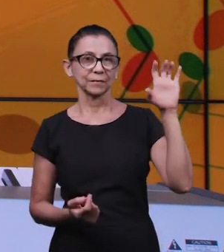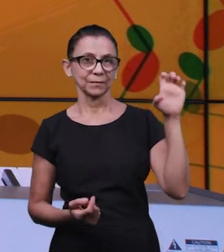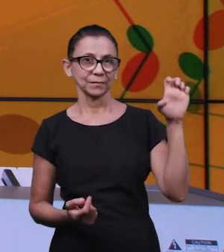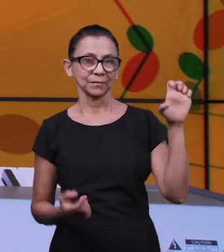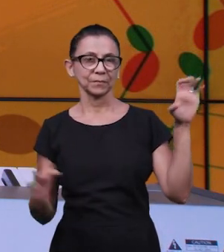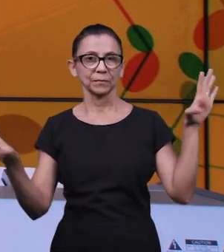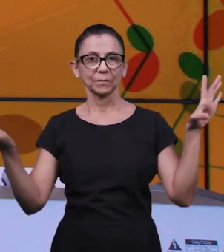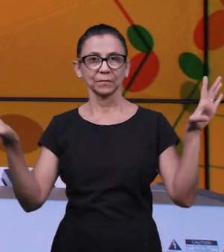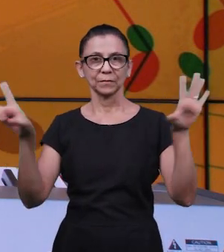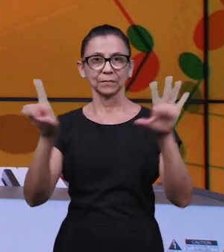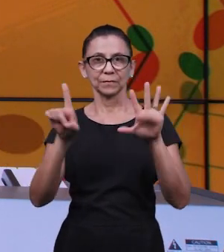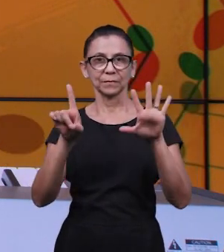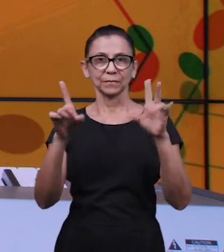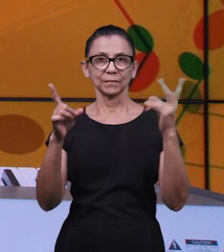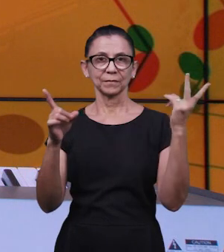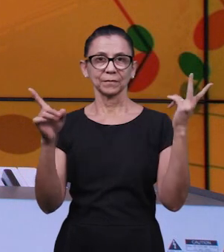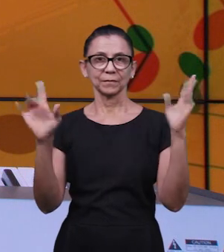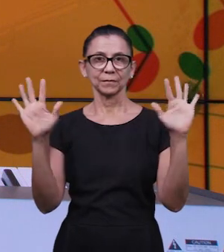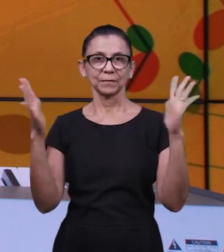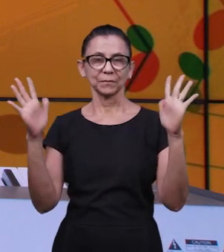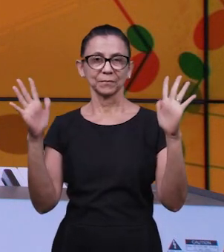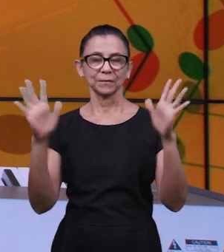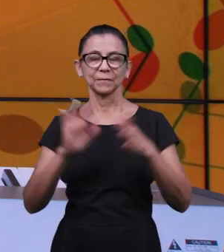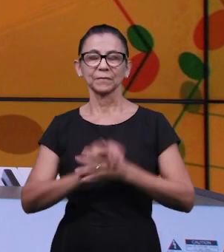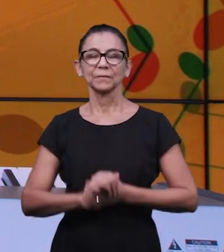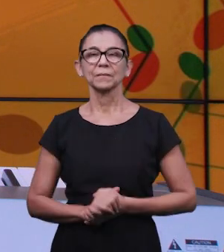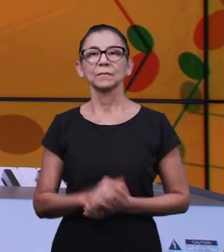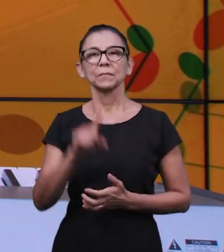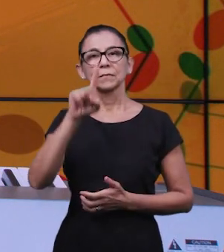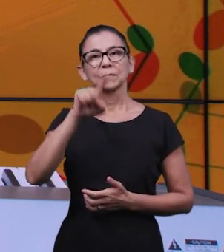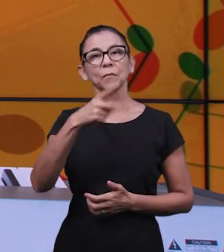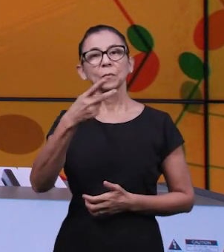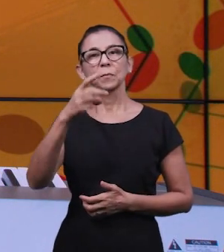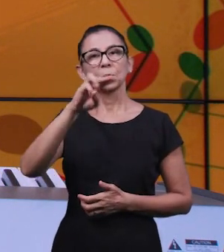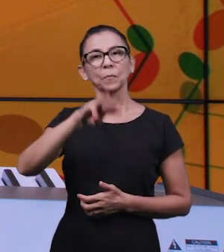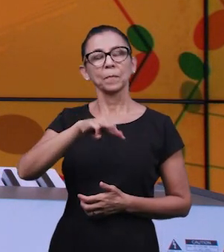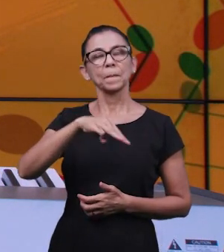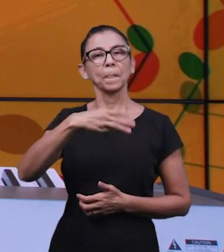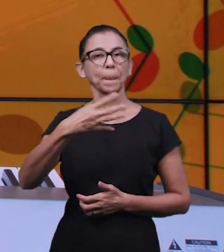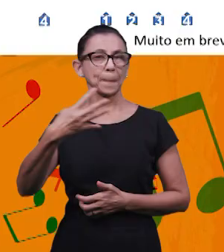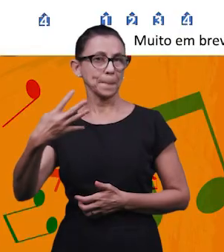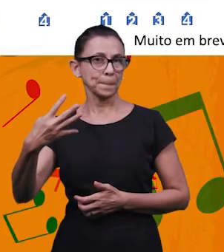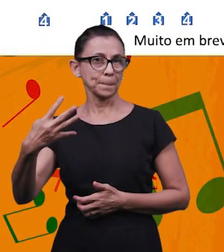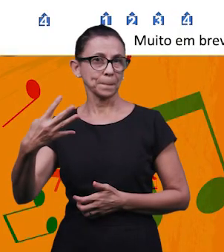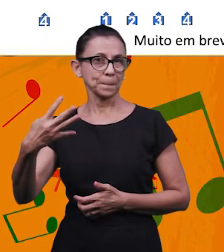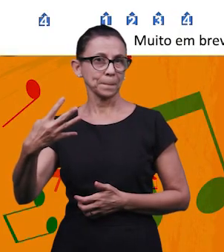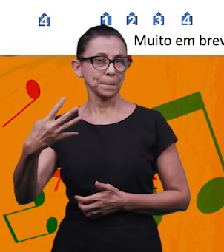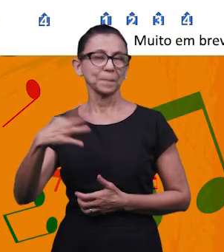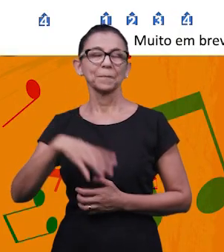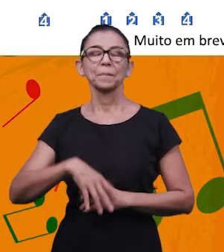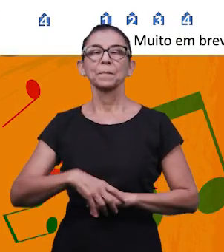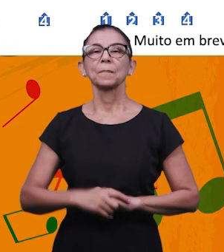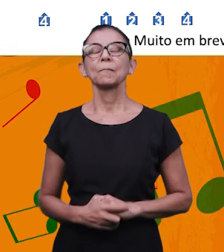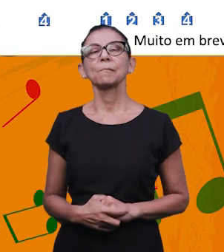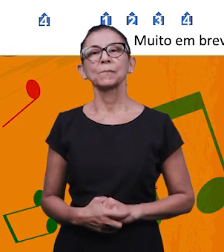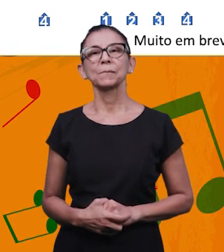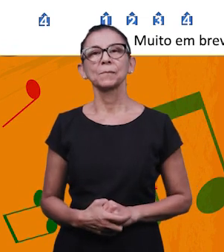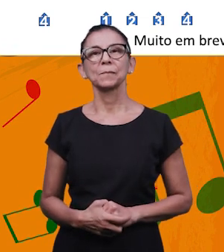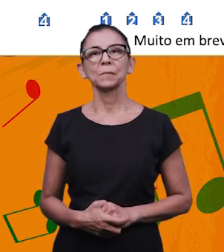Dó sustenido, Mi. Agora a tia vai passar mais devagar a melodia à mão